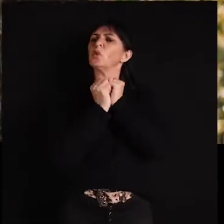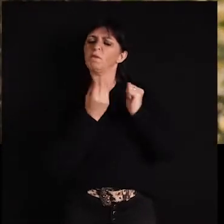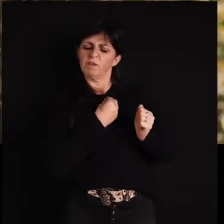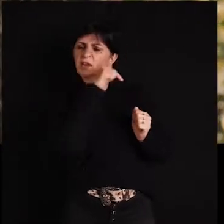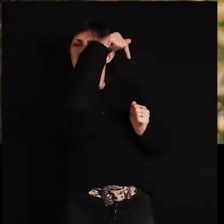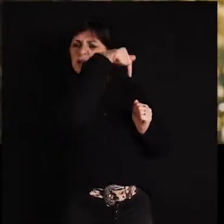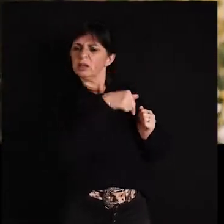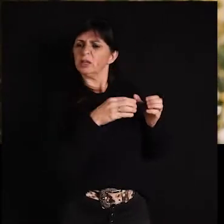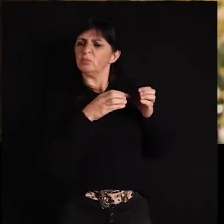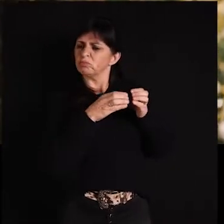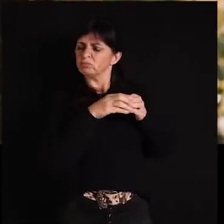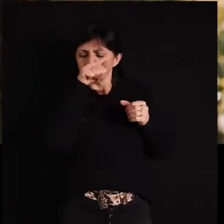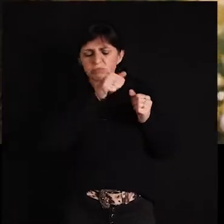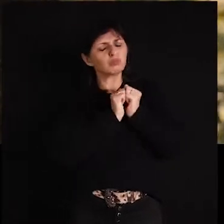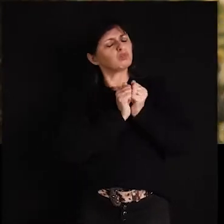na estância,